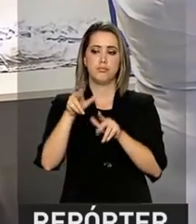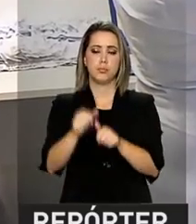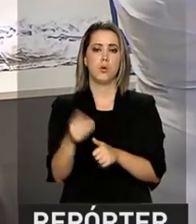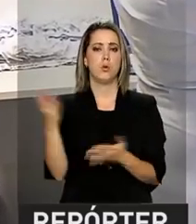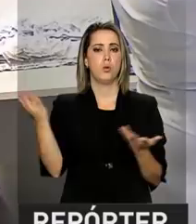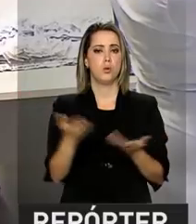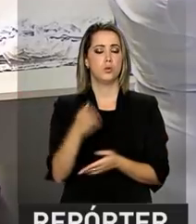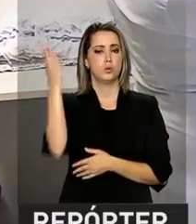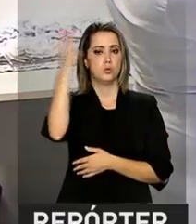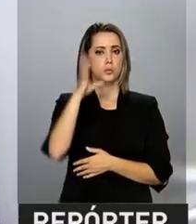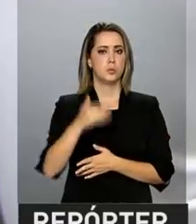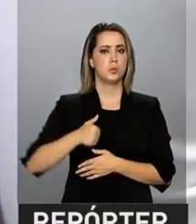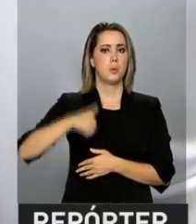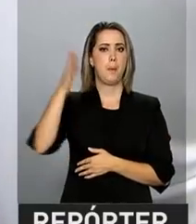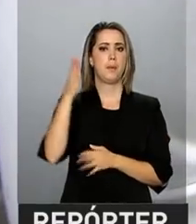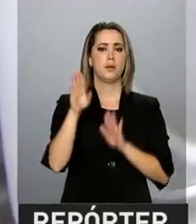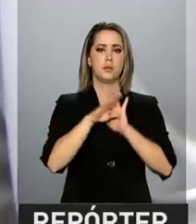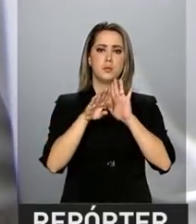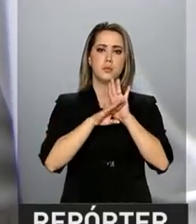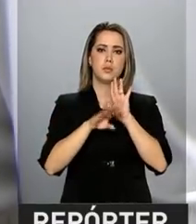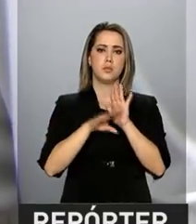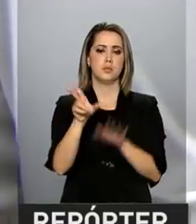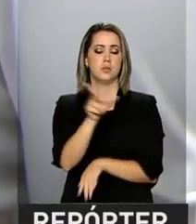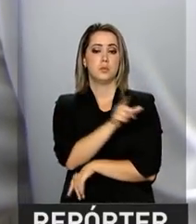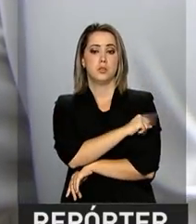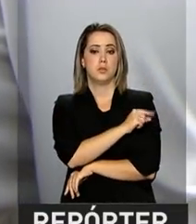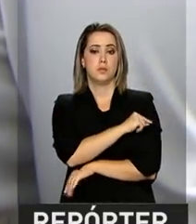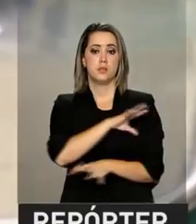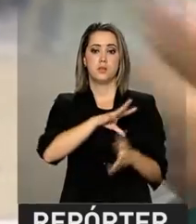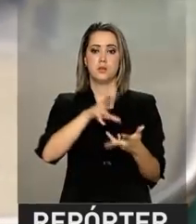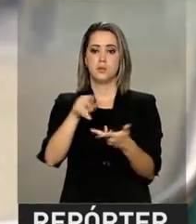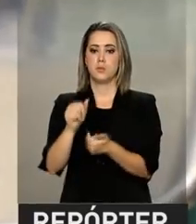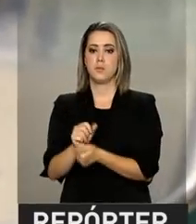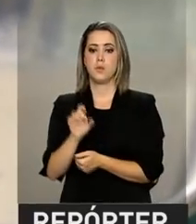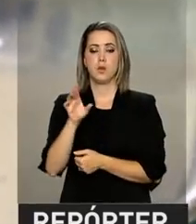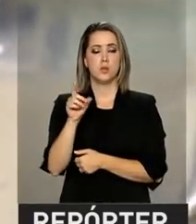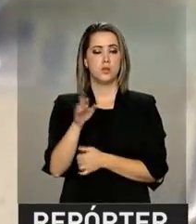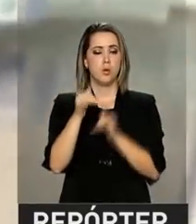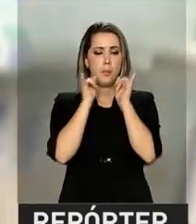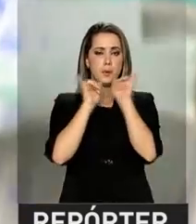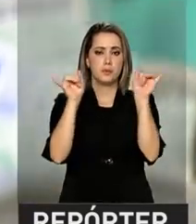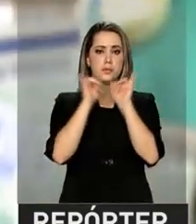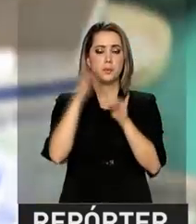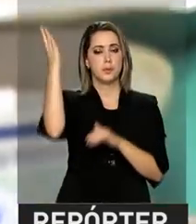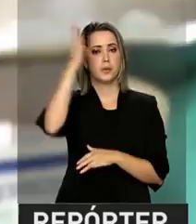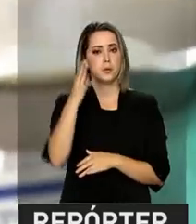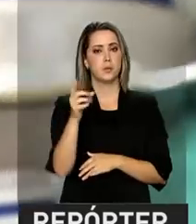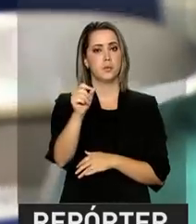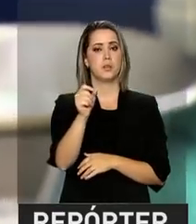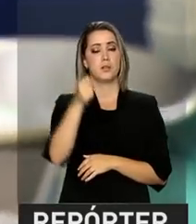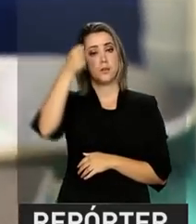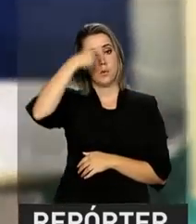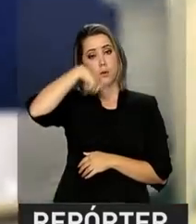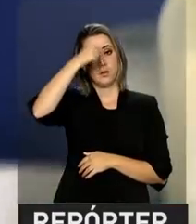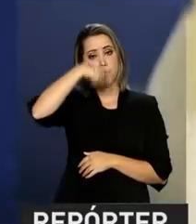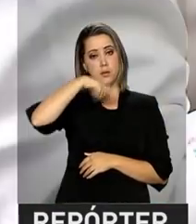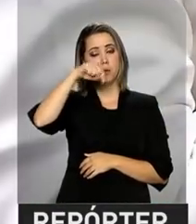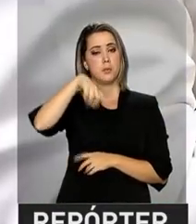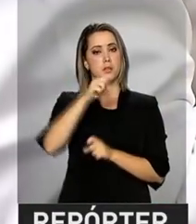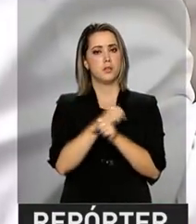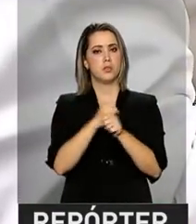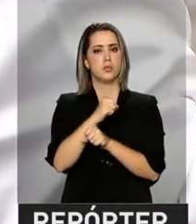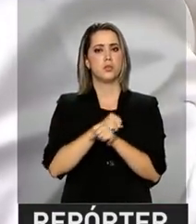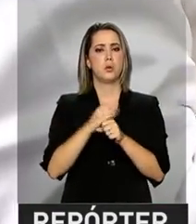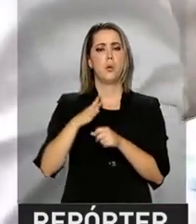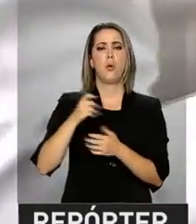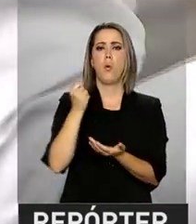tem hoje um dos maiores programas de imunização do mundo. Só para a campanha nacional contra a gripe de 2017,